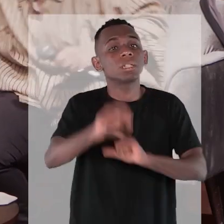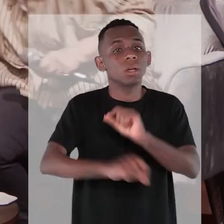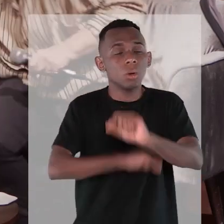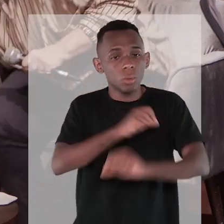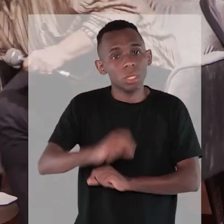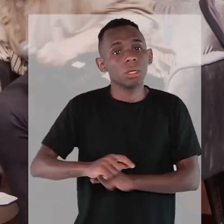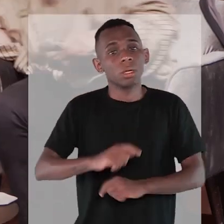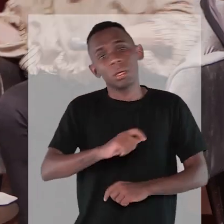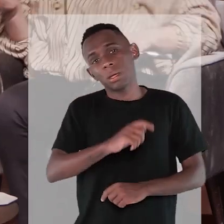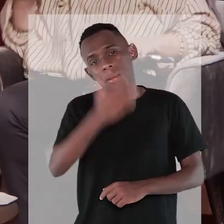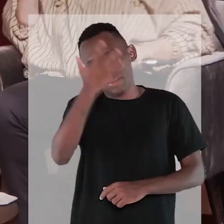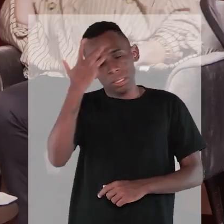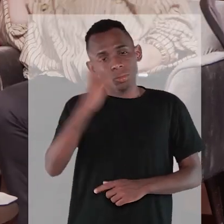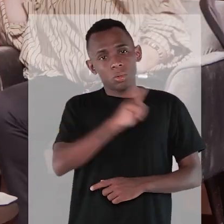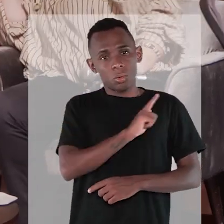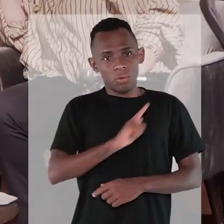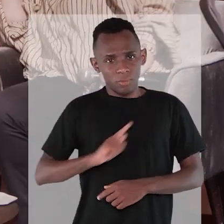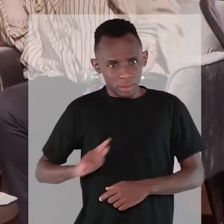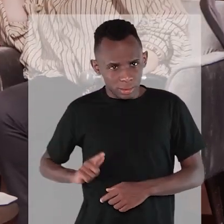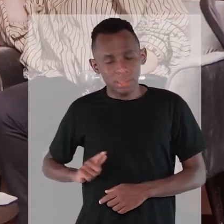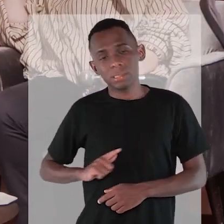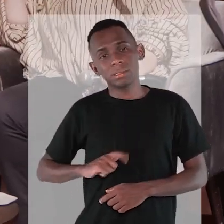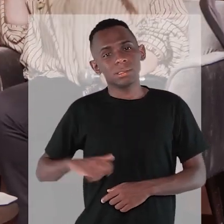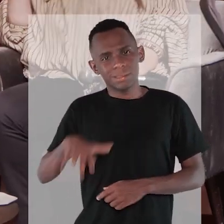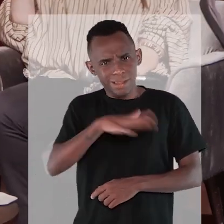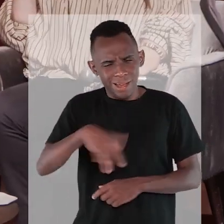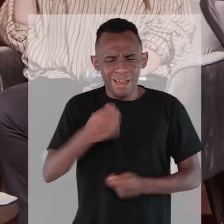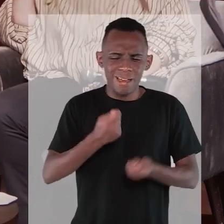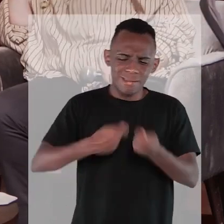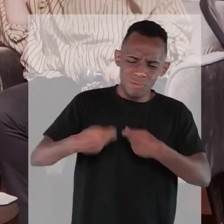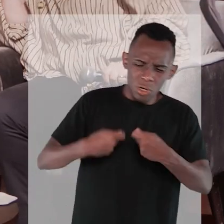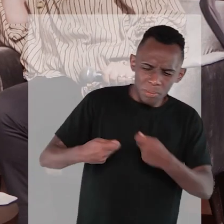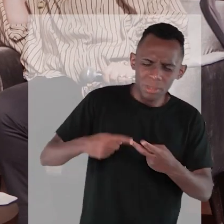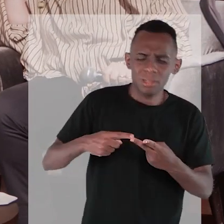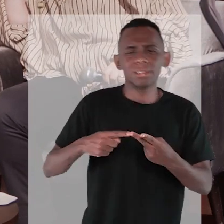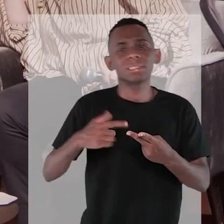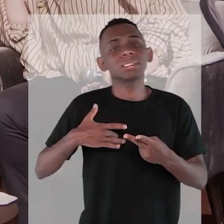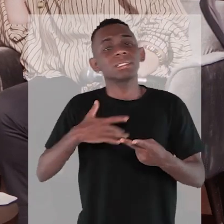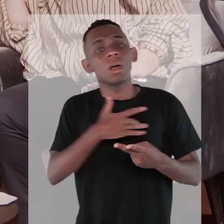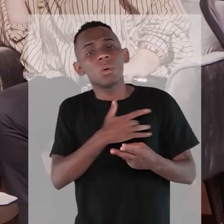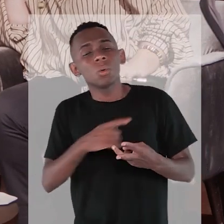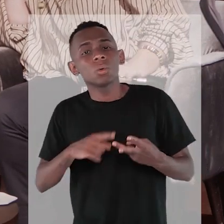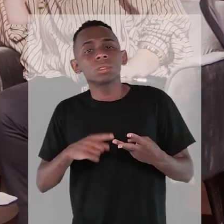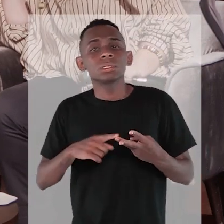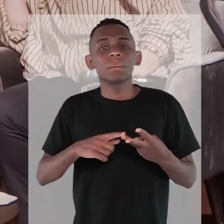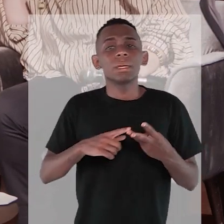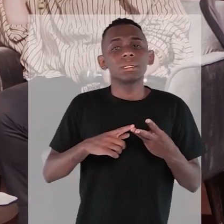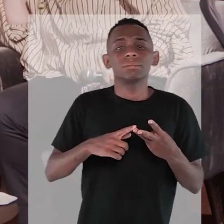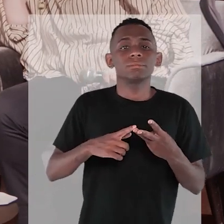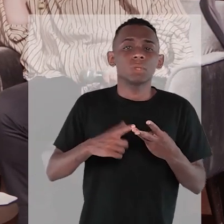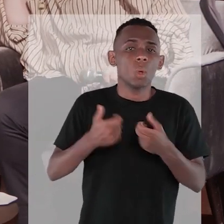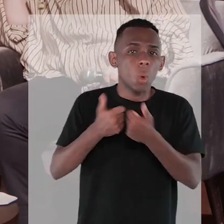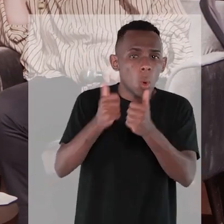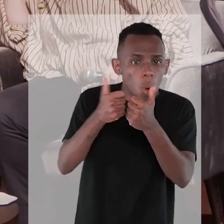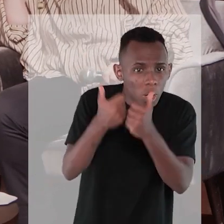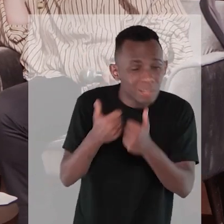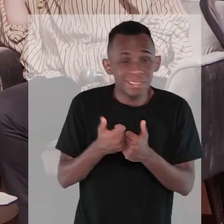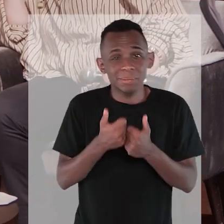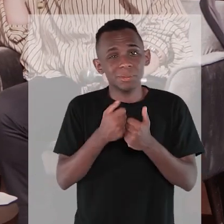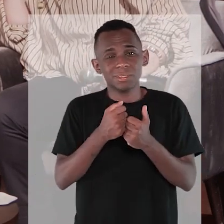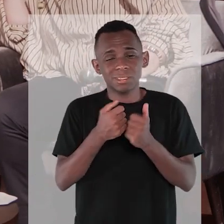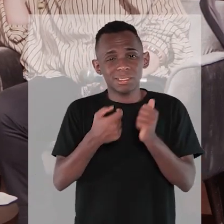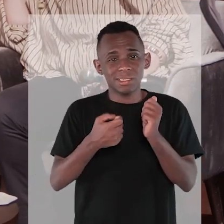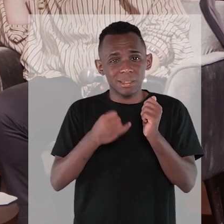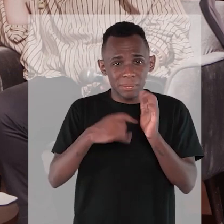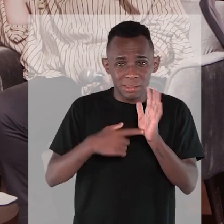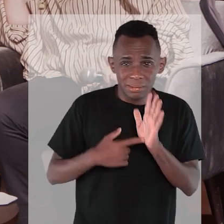com desempenho ruim, primeiro na economia, na saúde, nos transportes e coisa do gênero, ele vai fracassar em 1 ano.